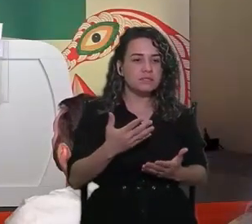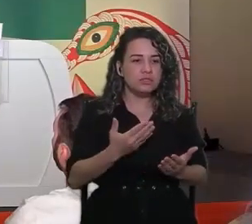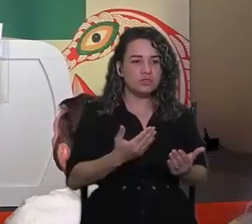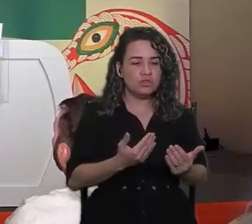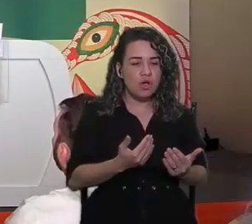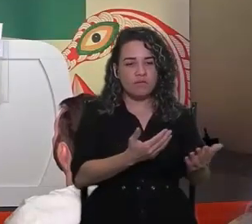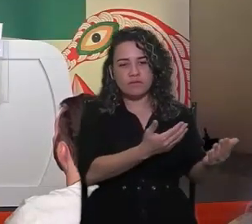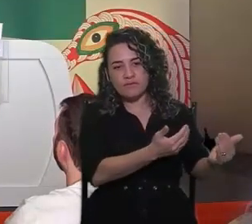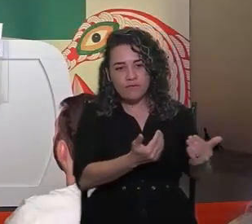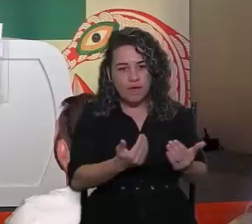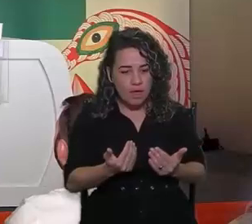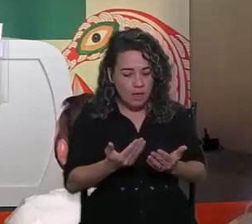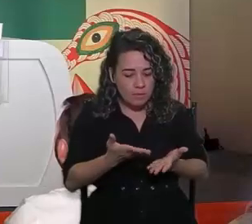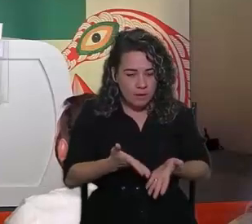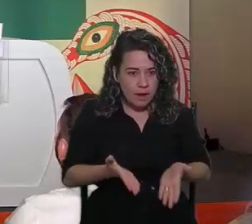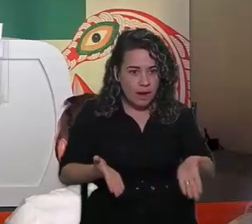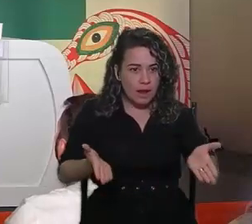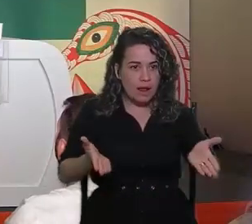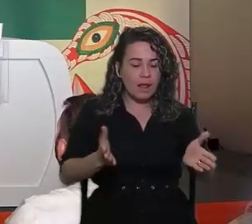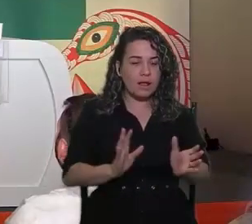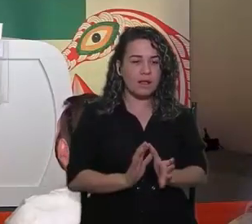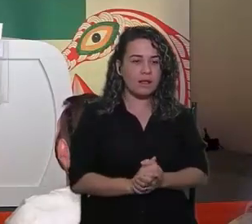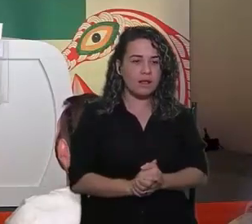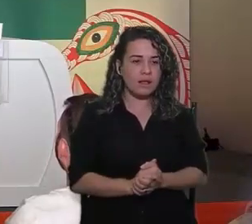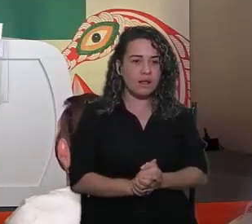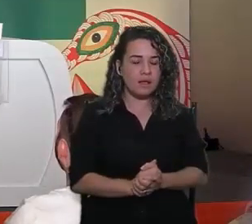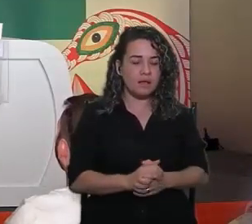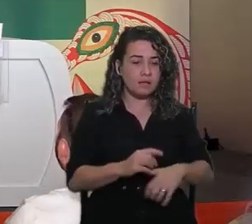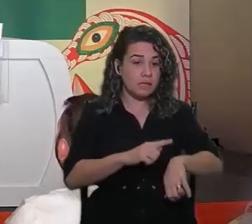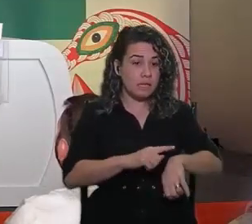cá, aumentar essa incidência de leitura